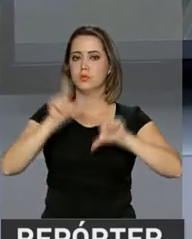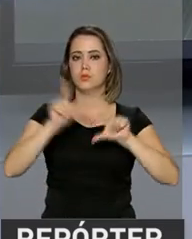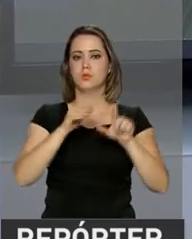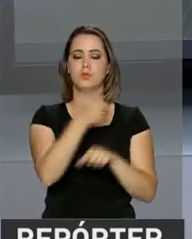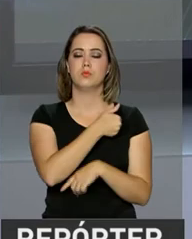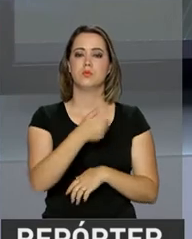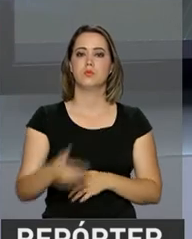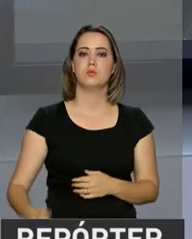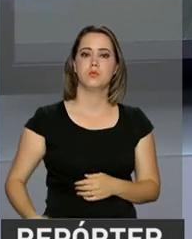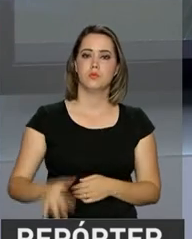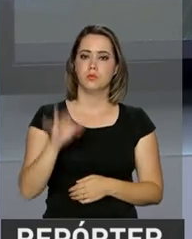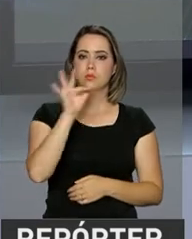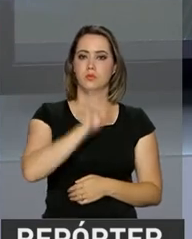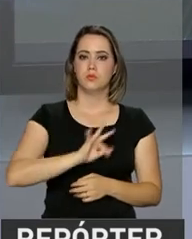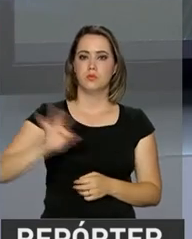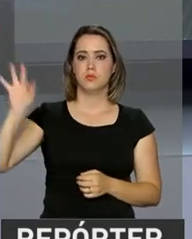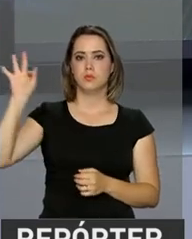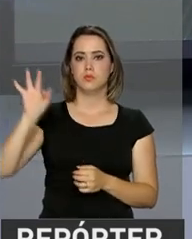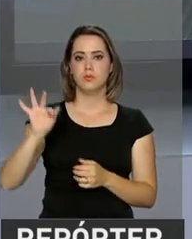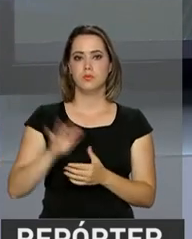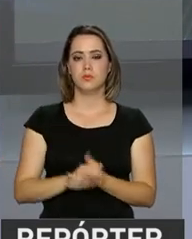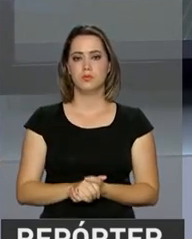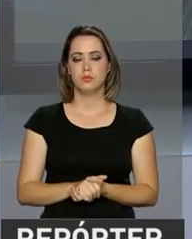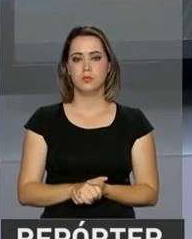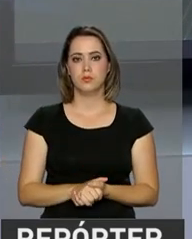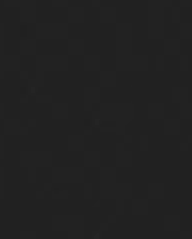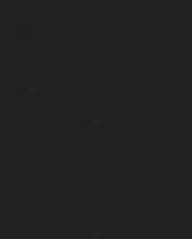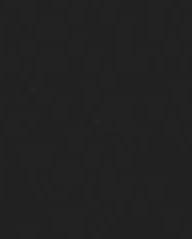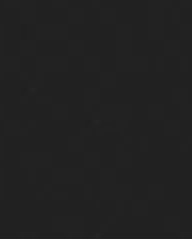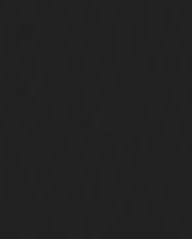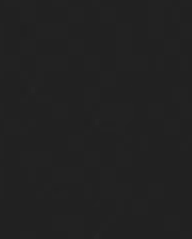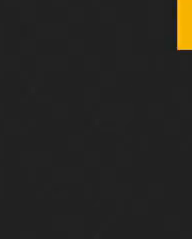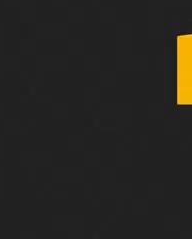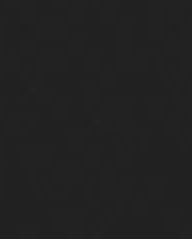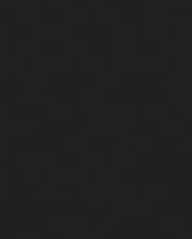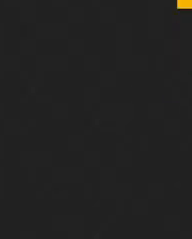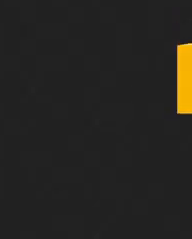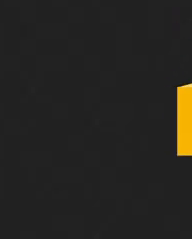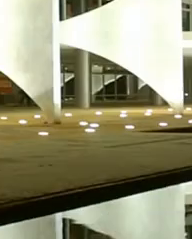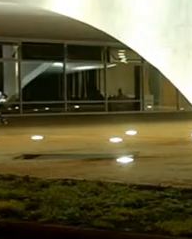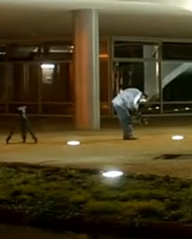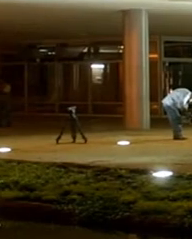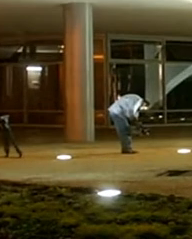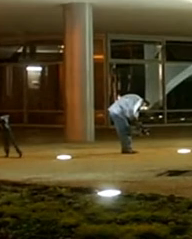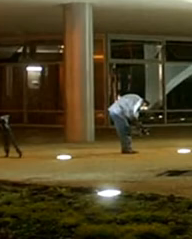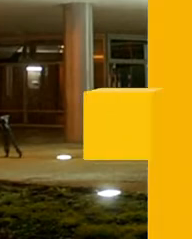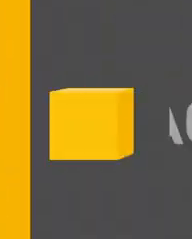a gente aqui na NBR, a TV do Governo Federal.